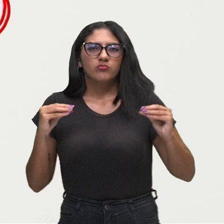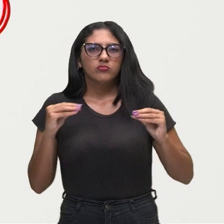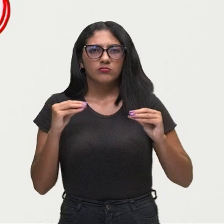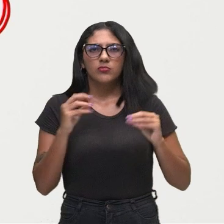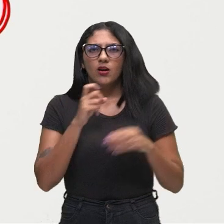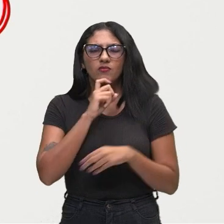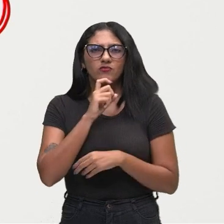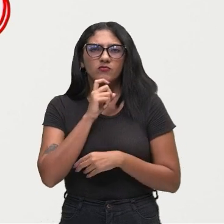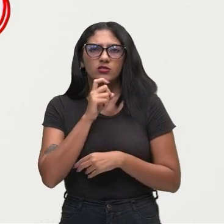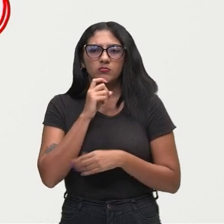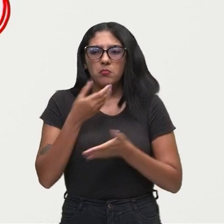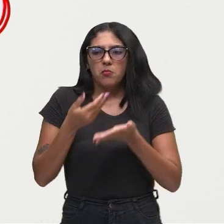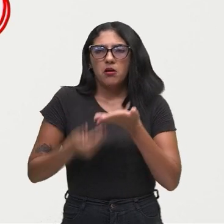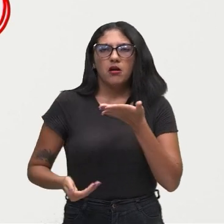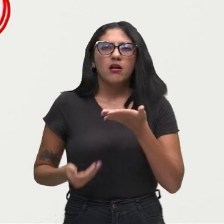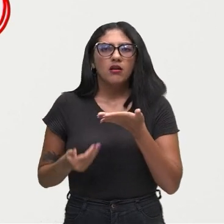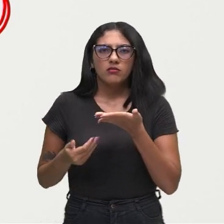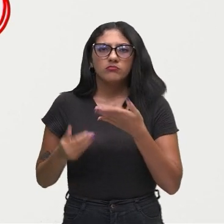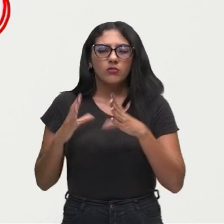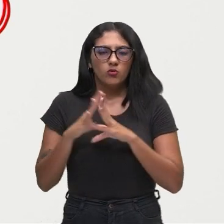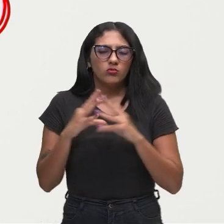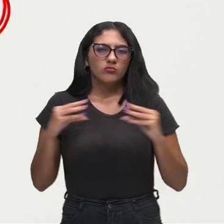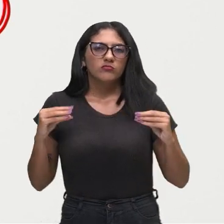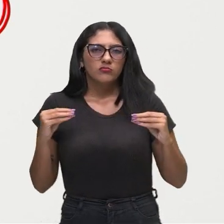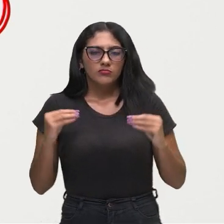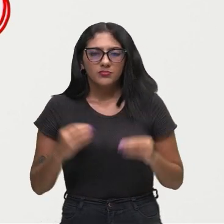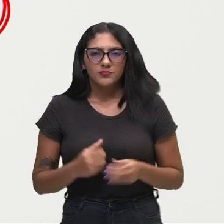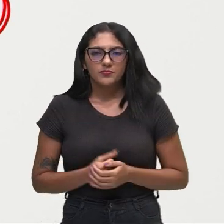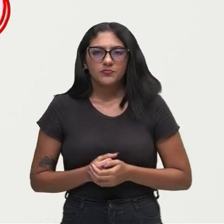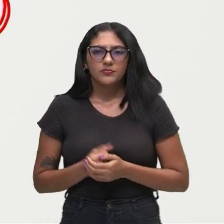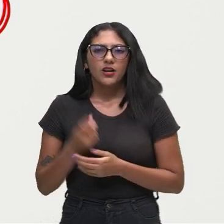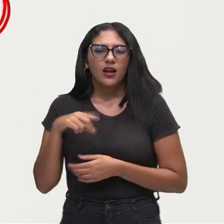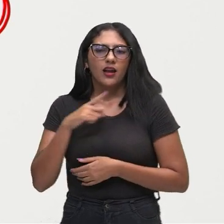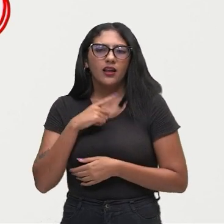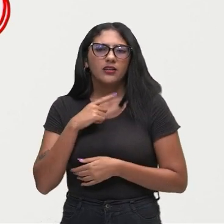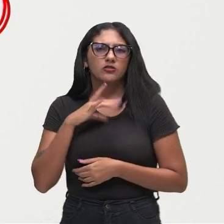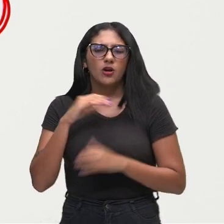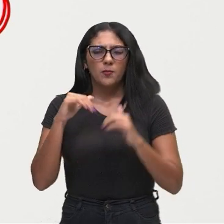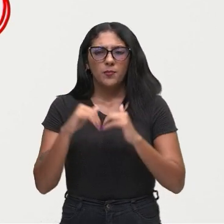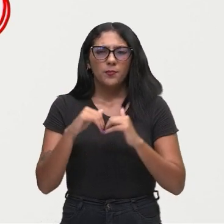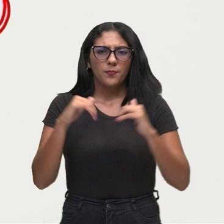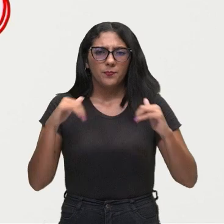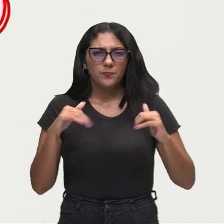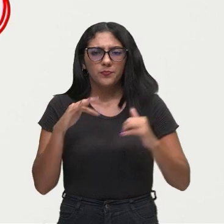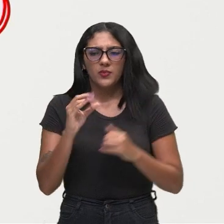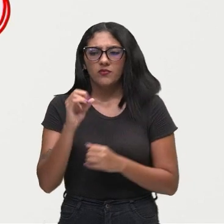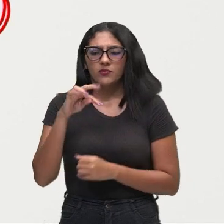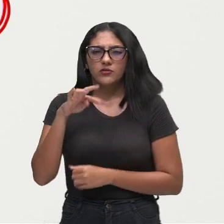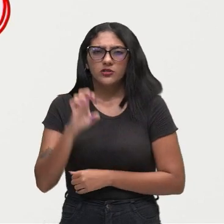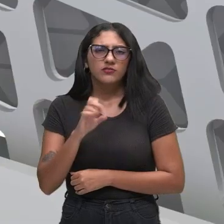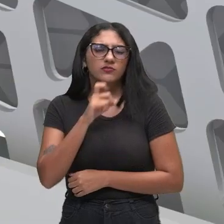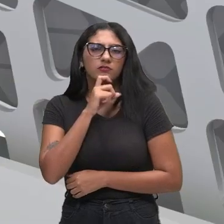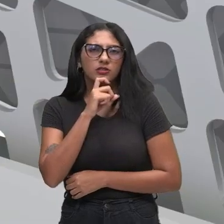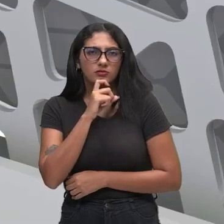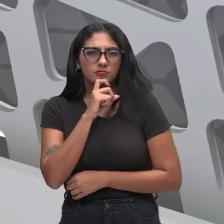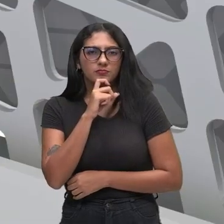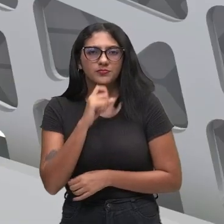digamos assim, perdido ao longo do processo, né? E aí é chamado, só para separar, de fonte fria.